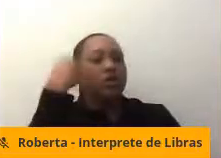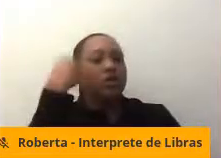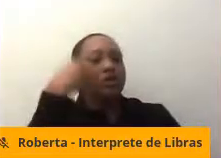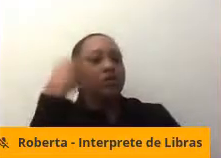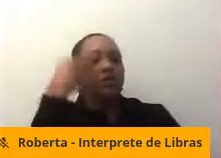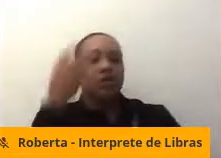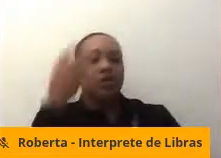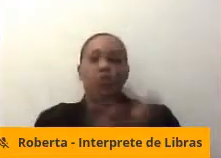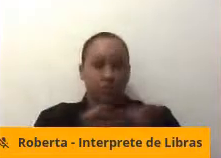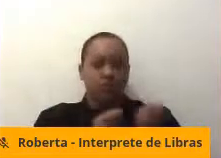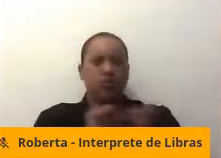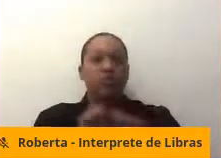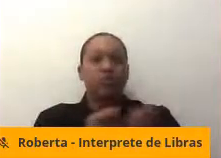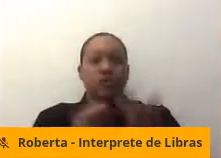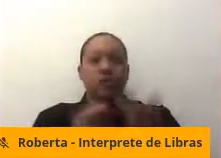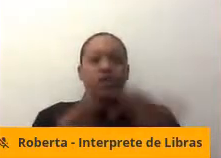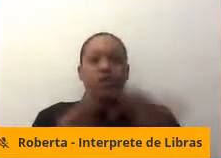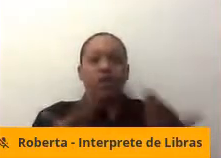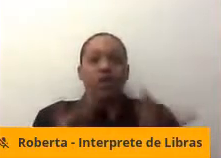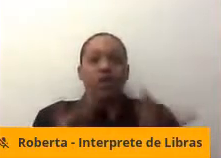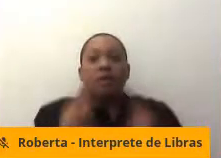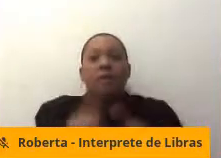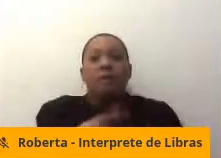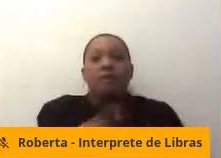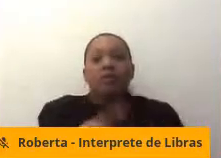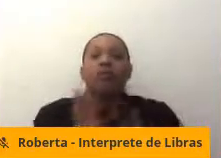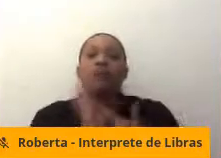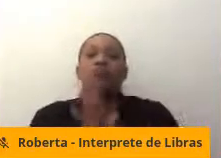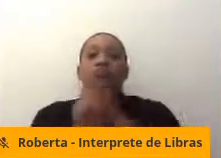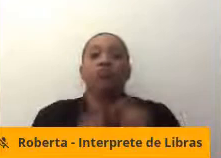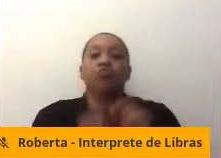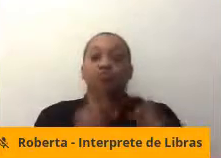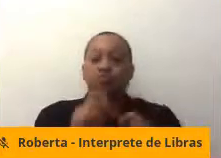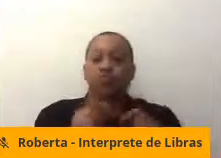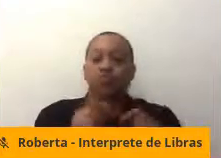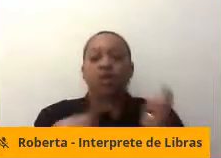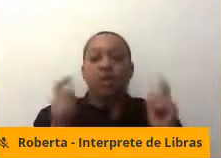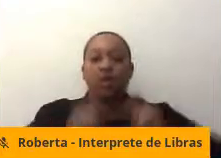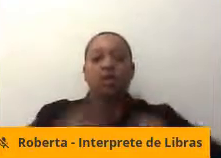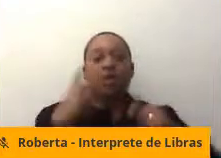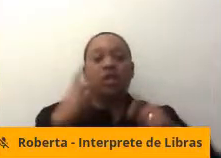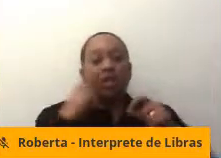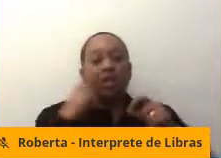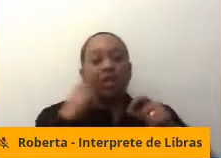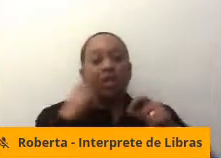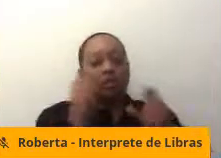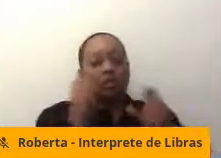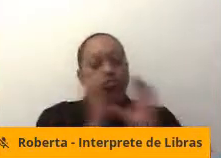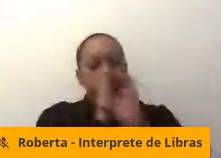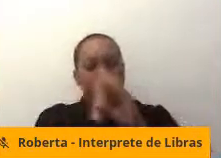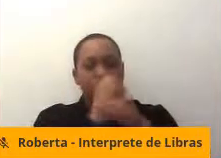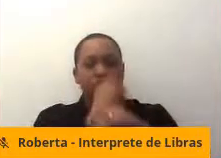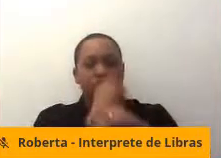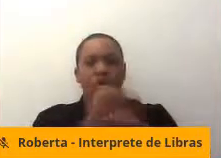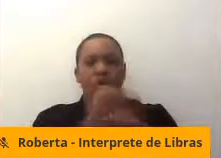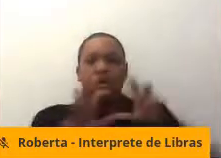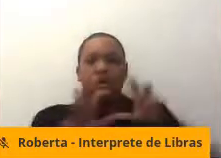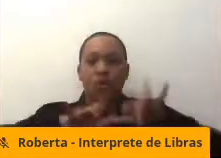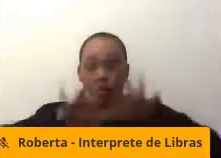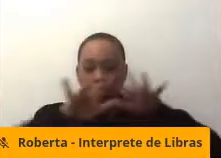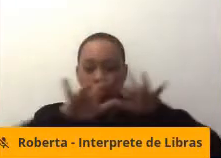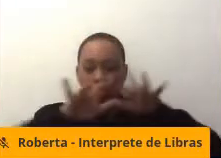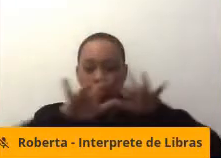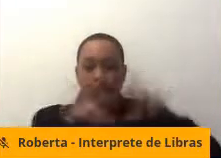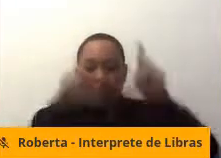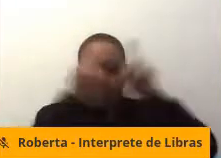vezes se diz in silico, que você faz num laboratório que é um computador. Aí você reproduz o experimento aqui com condições diferentes.